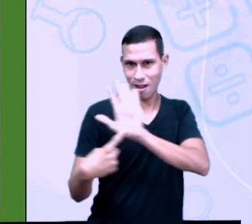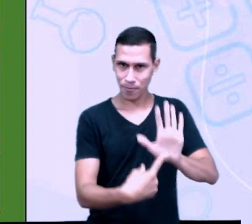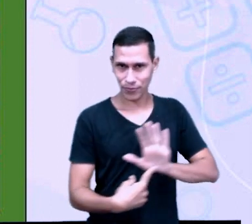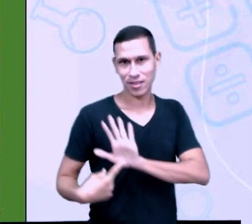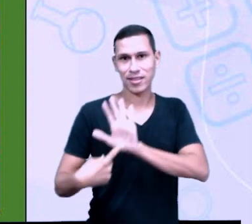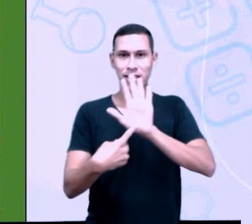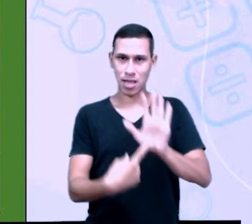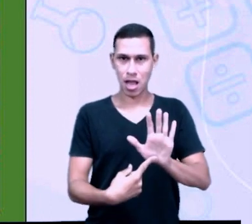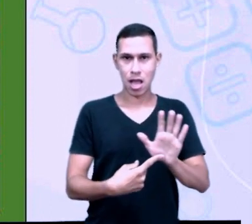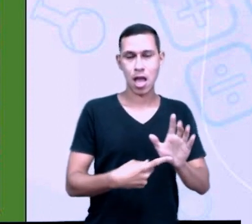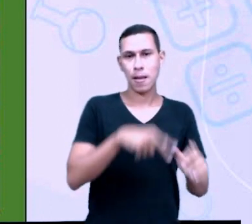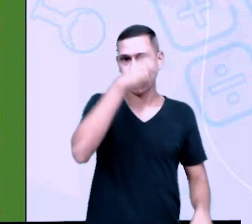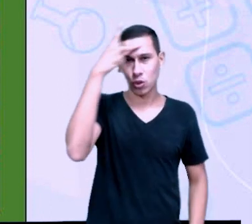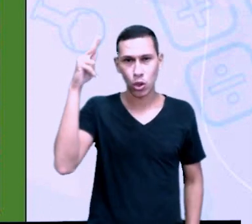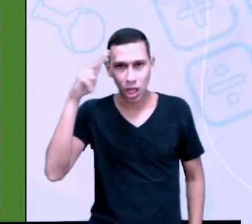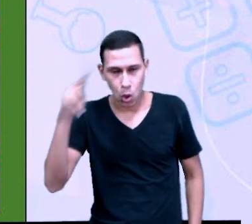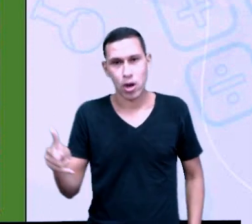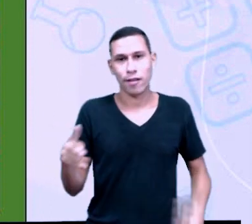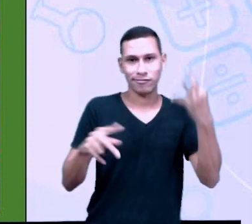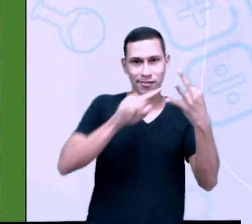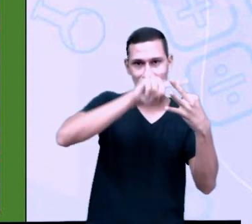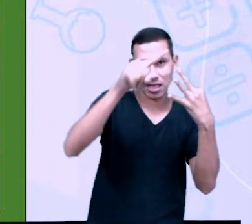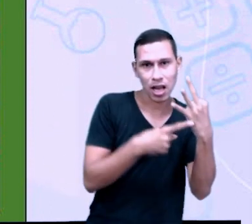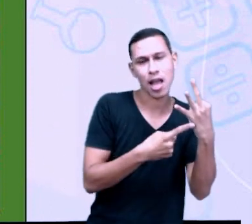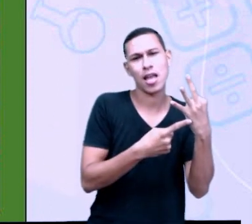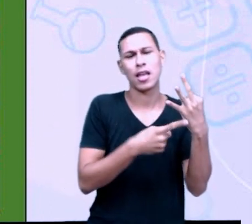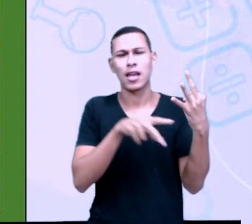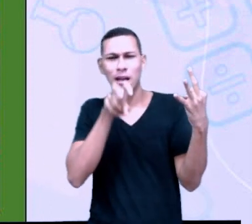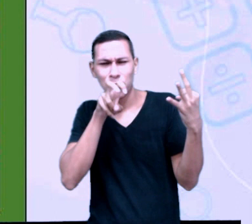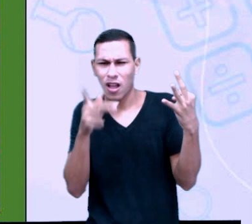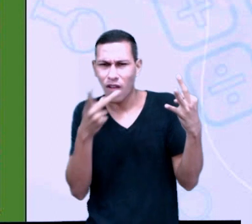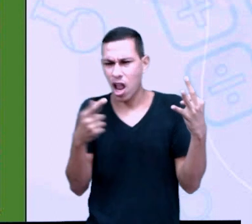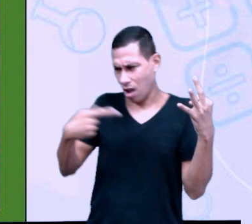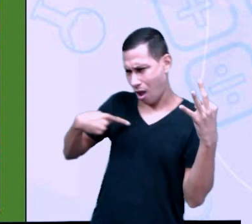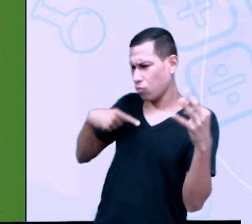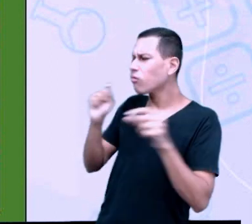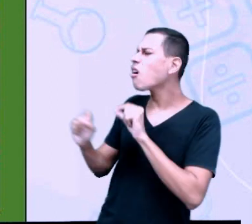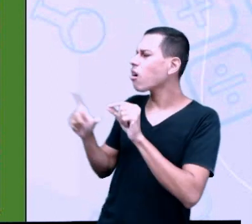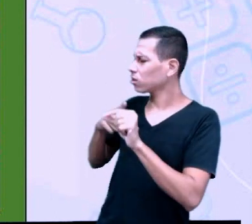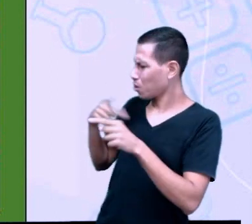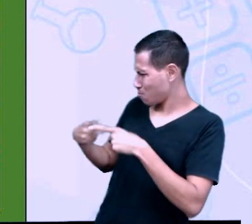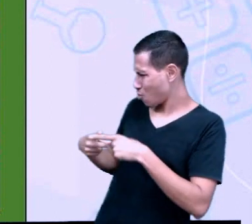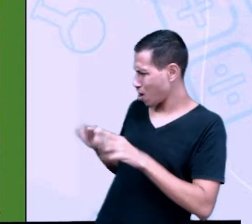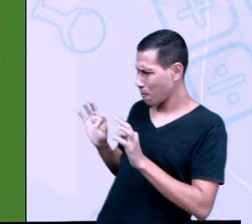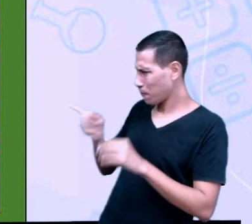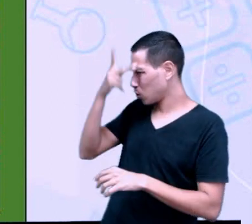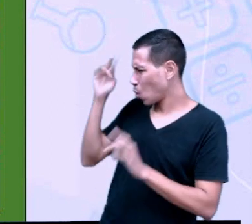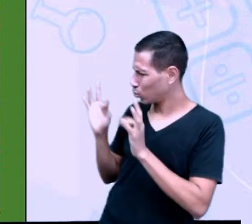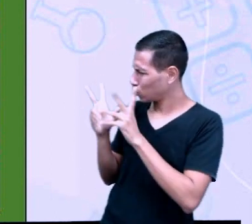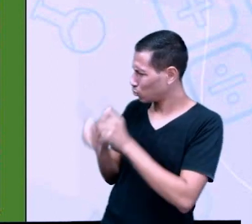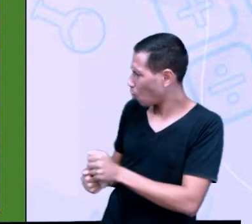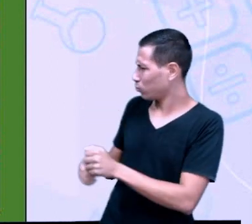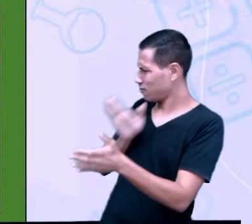apresentação dos personagens lá Mônica e o Cebolinha Onde a Mônica diz e eu o que tenho porque todo mundo sempre